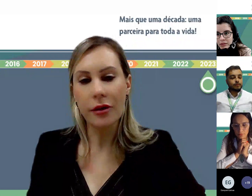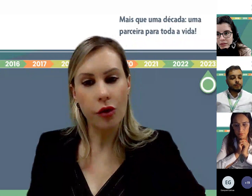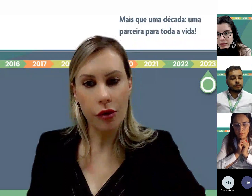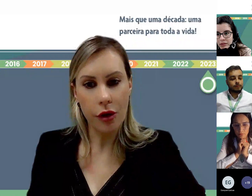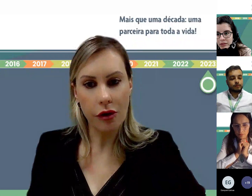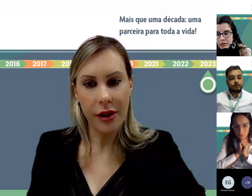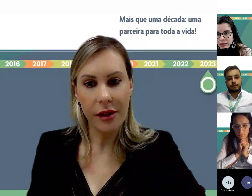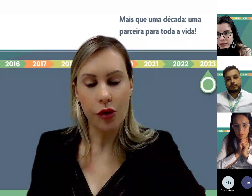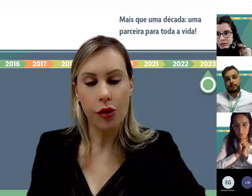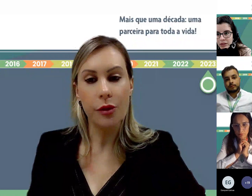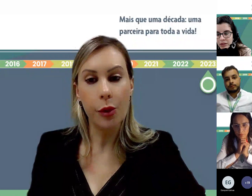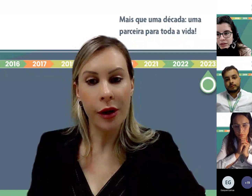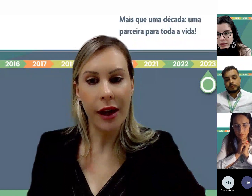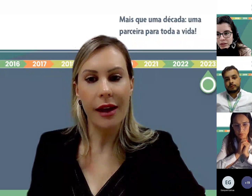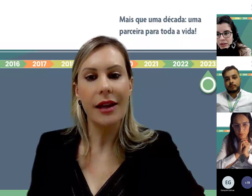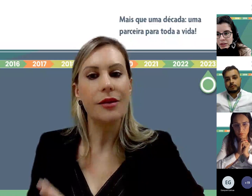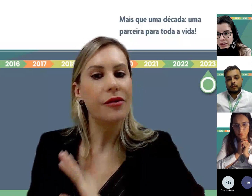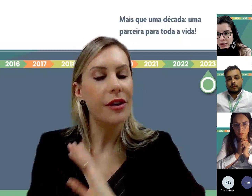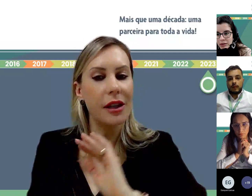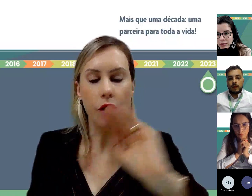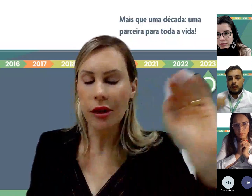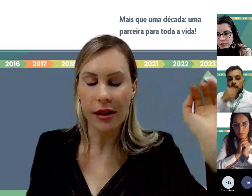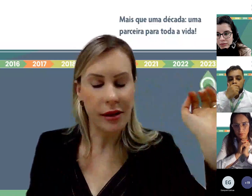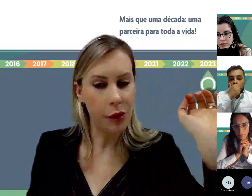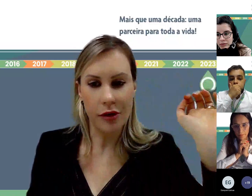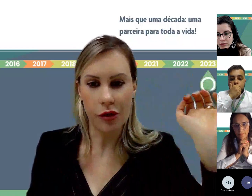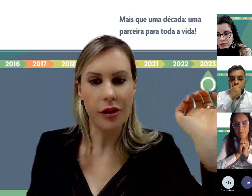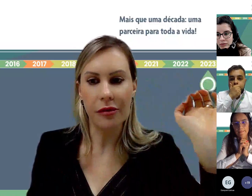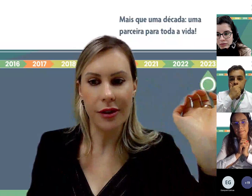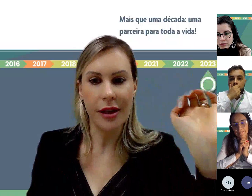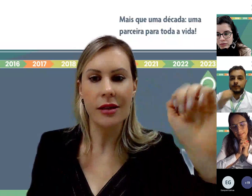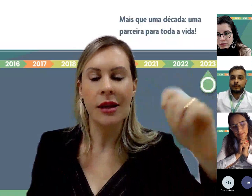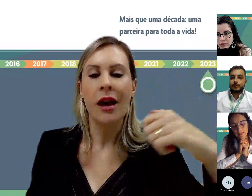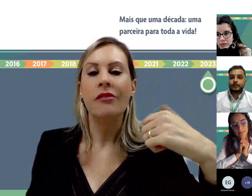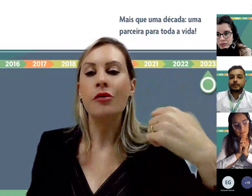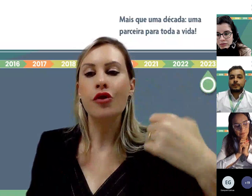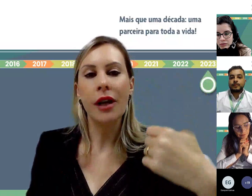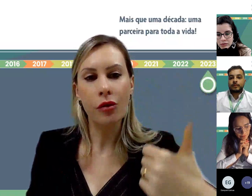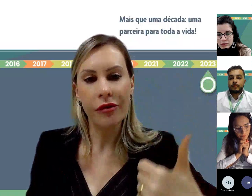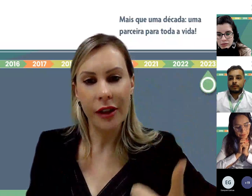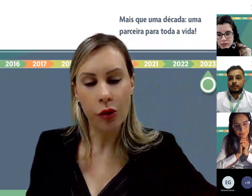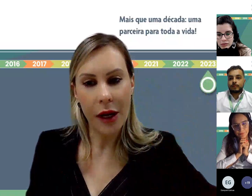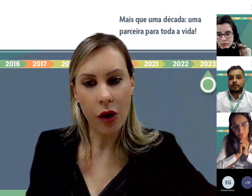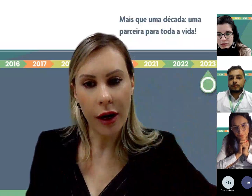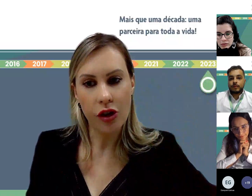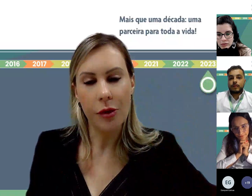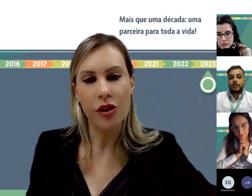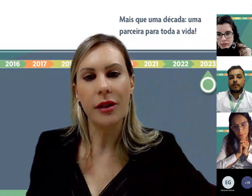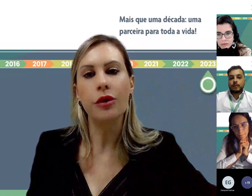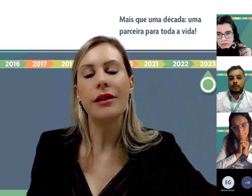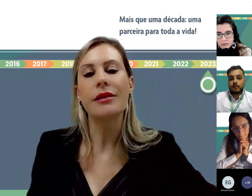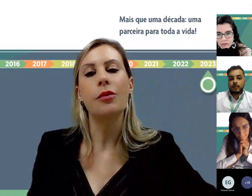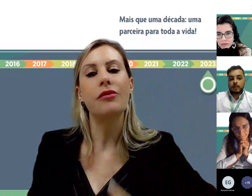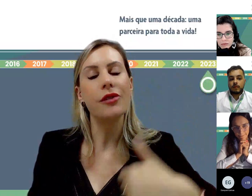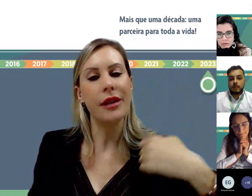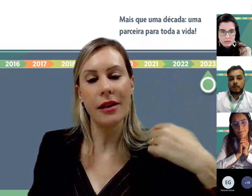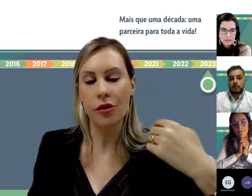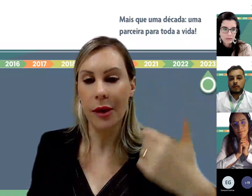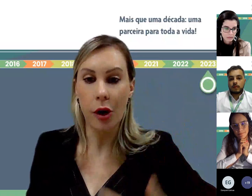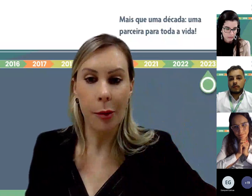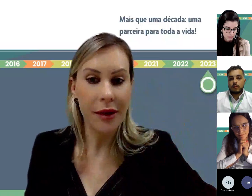indico? Faz com os nossos assessores, porque eles vão fazer todas as simulações para vocês, vão tirar dúvida do melhor regime de tributação